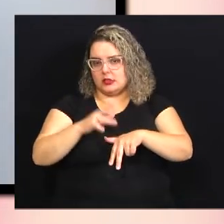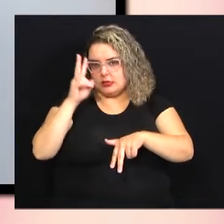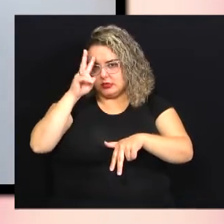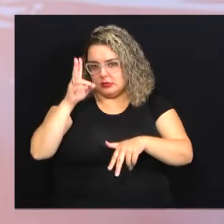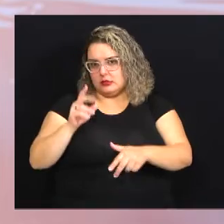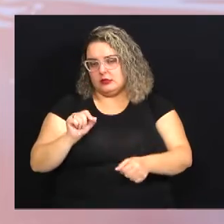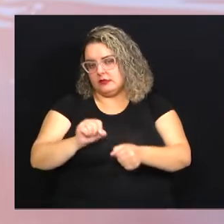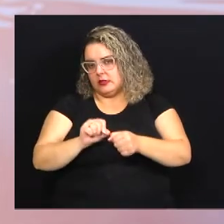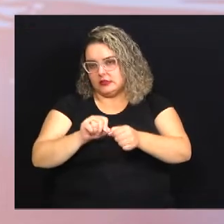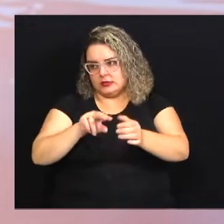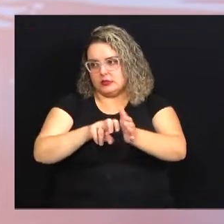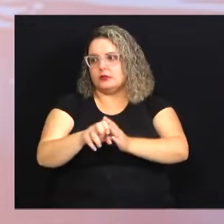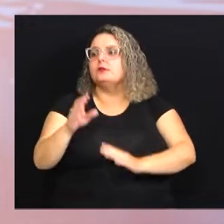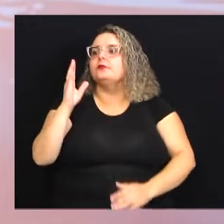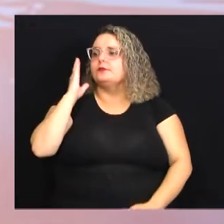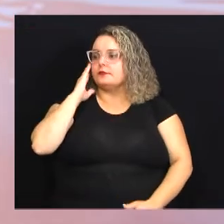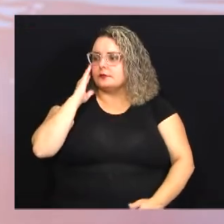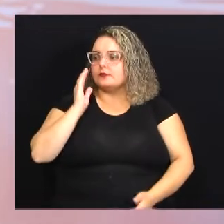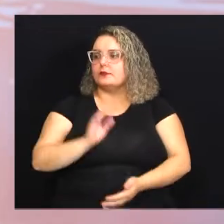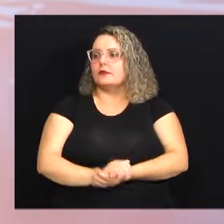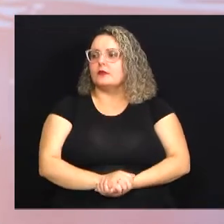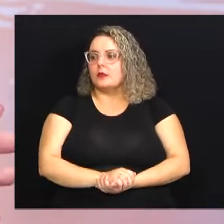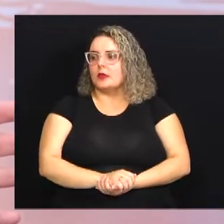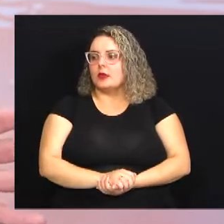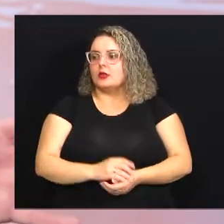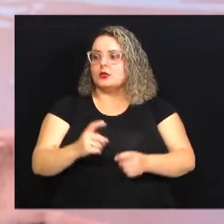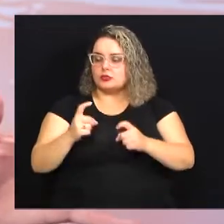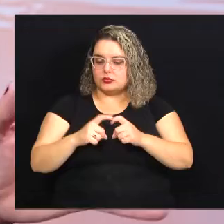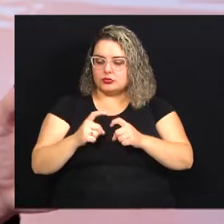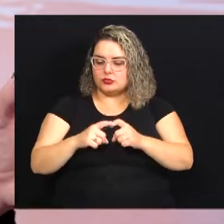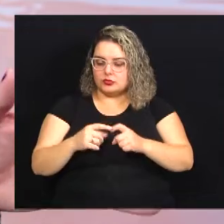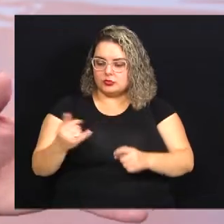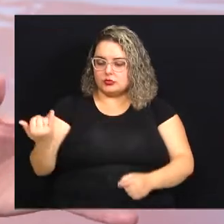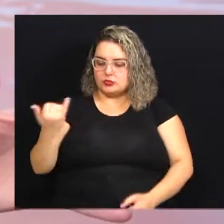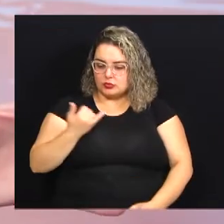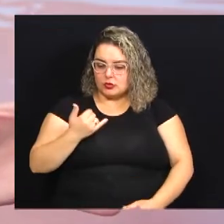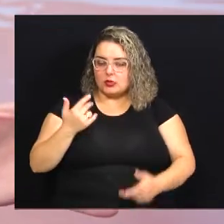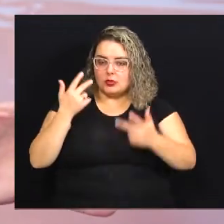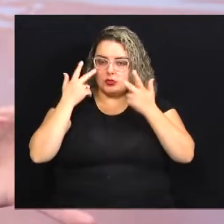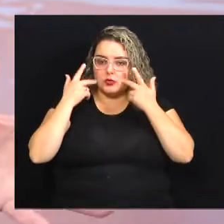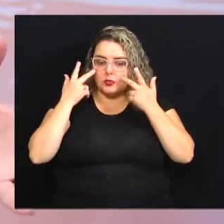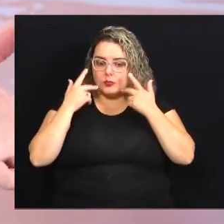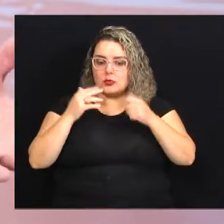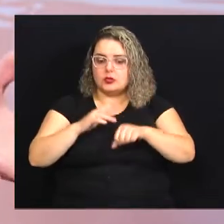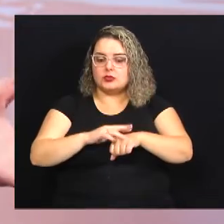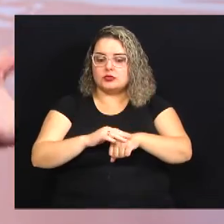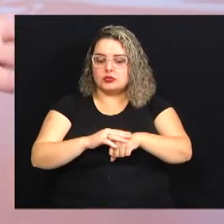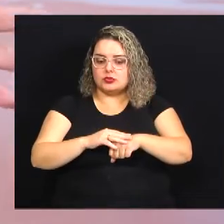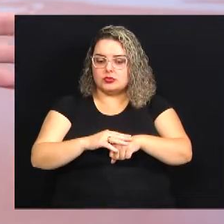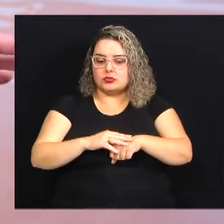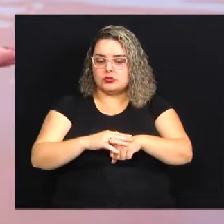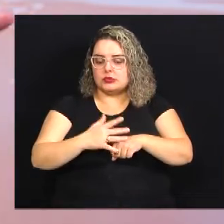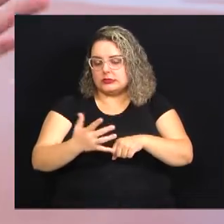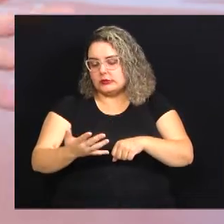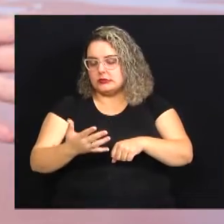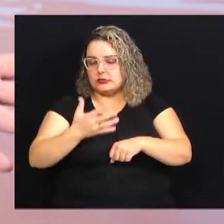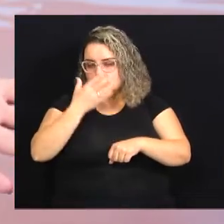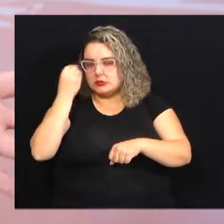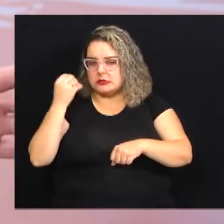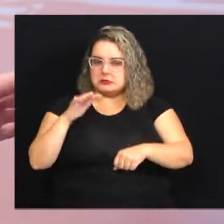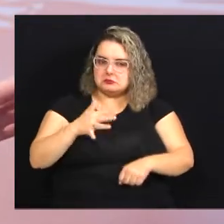diagnóstico. Entendi. Doutora, a senhora deu exemplo aí, normalmente o Alzheimer aparece então por volta aí dos